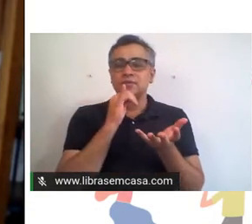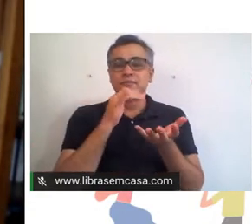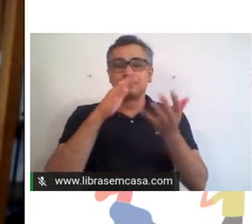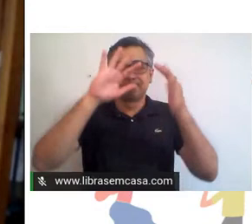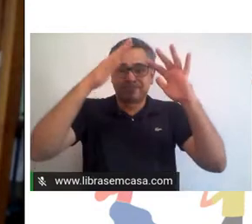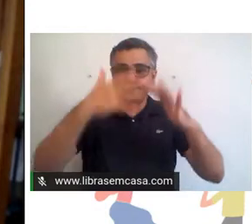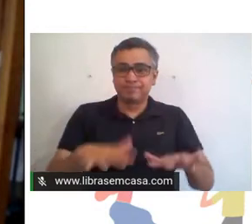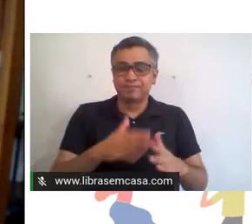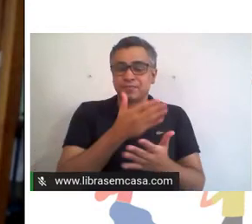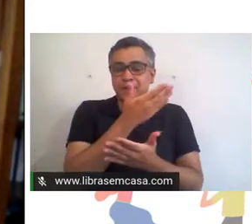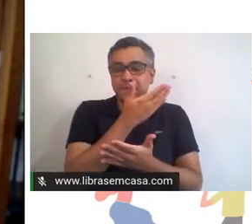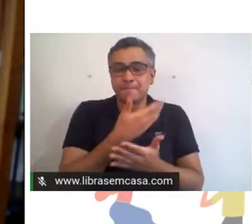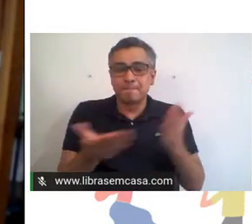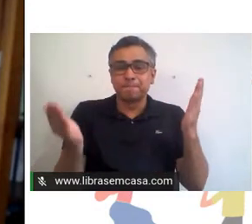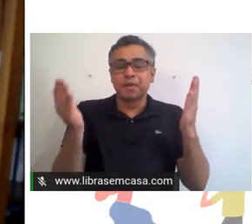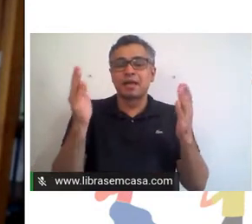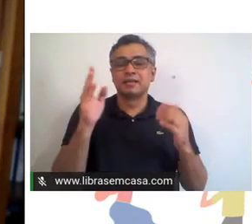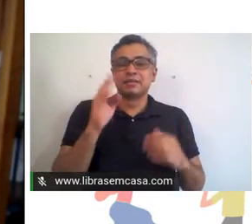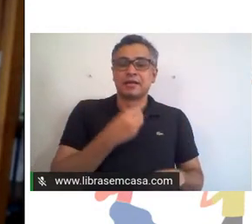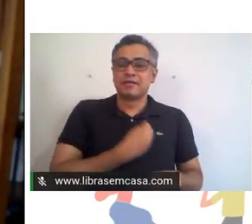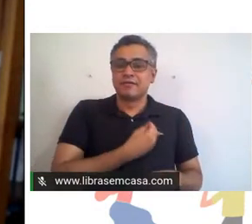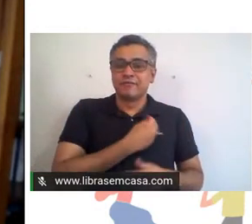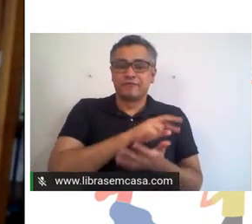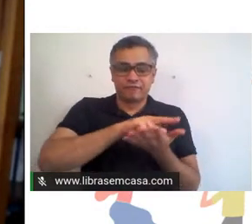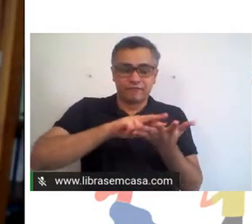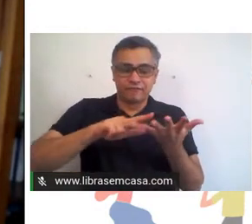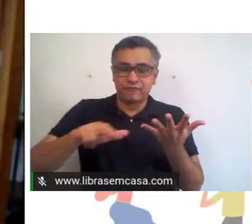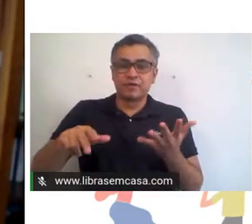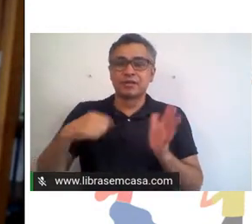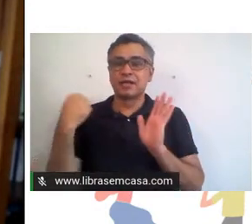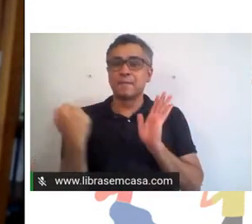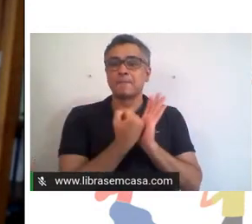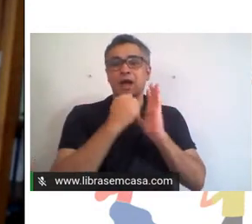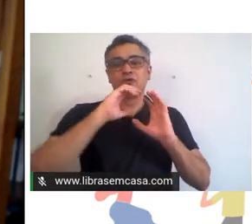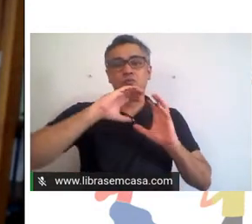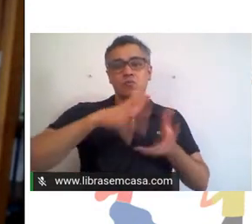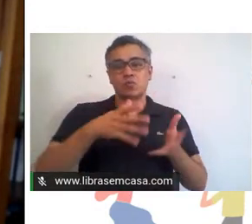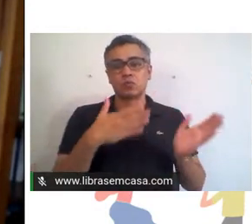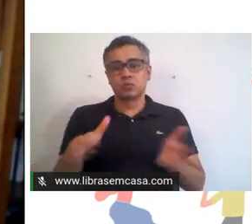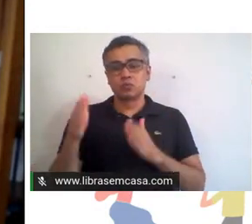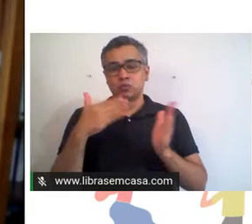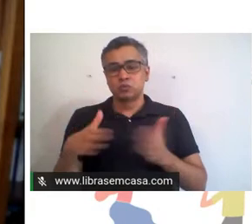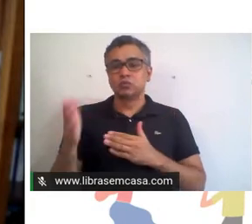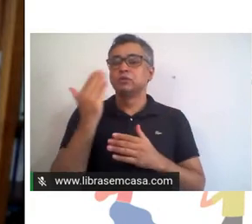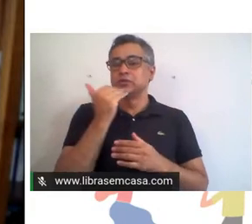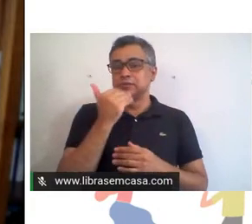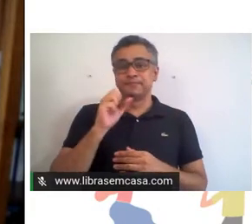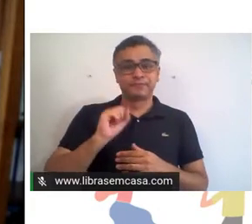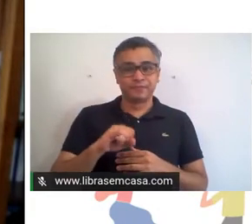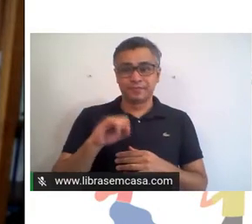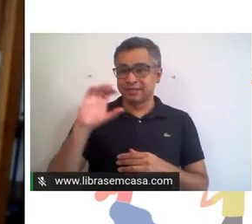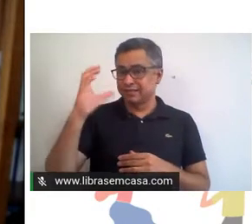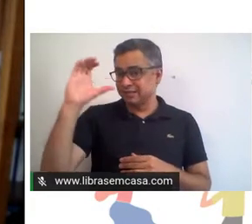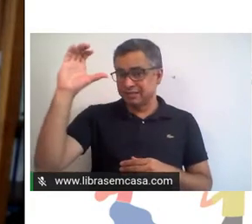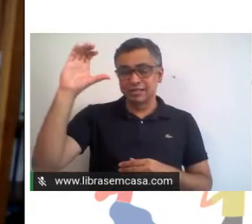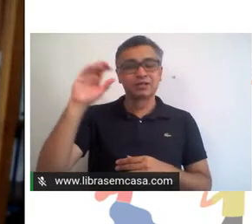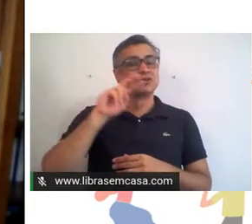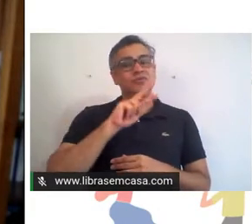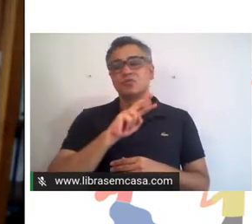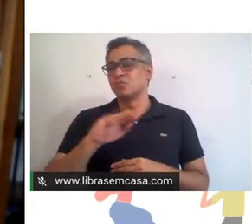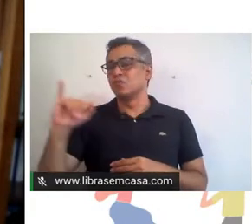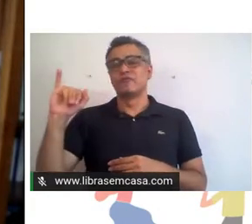seus impactos no nosso mundo, inclusive na produção de alimentos, e sem ciência não vamos conseguir sair da